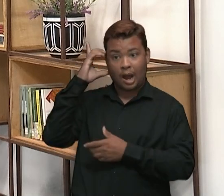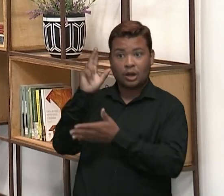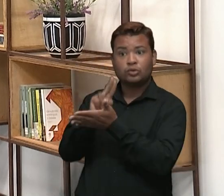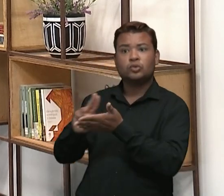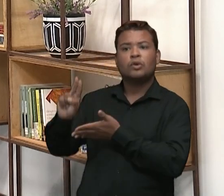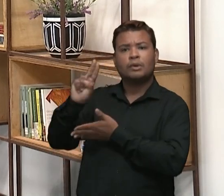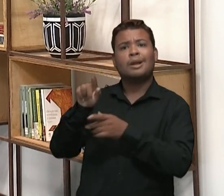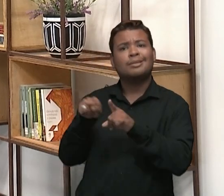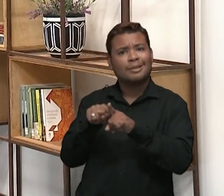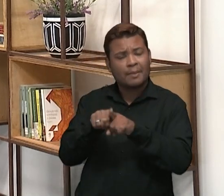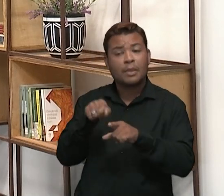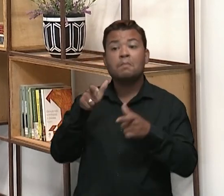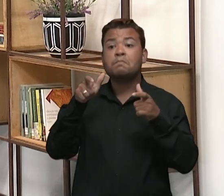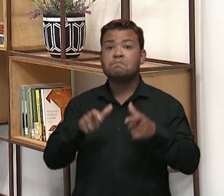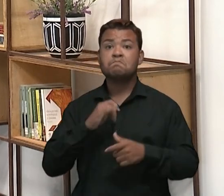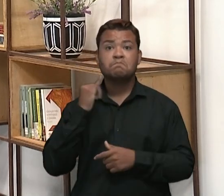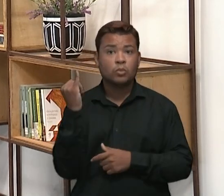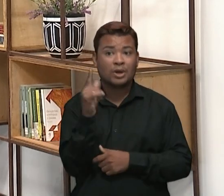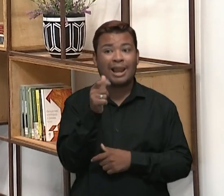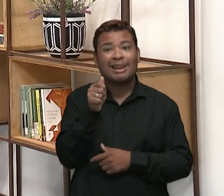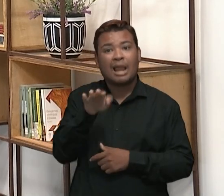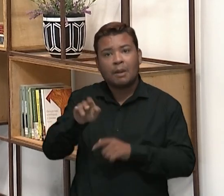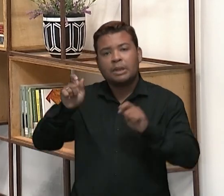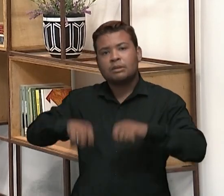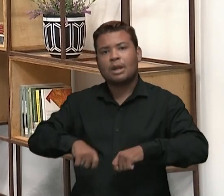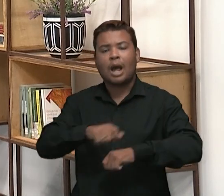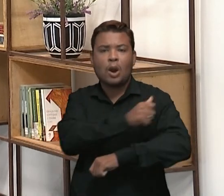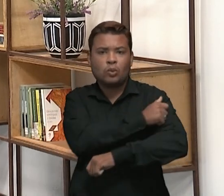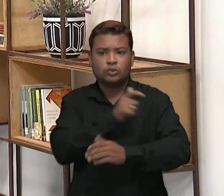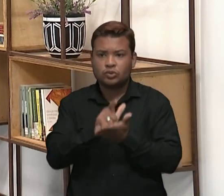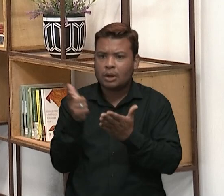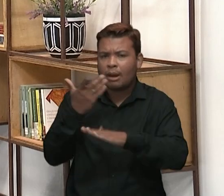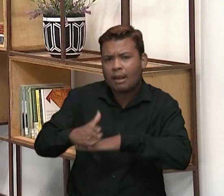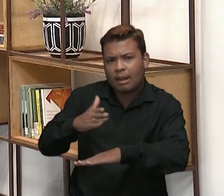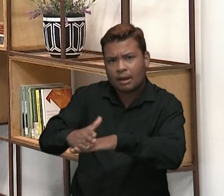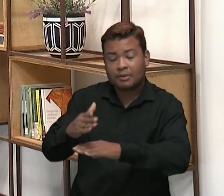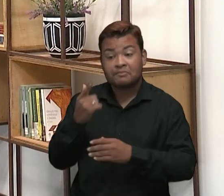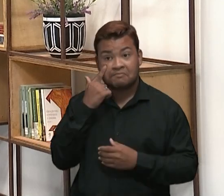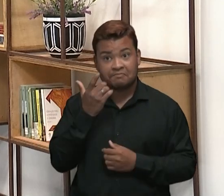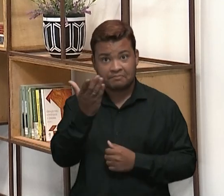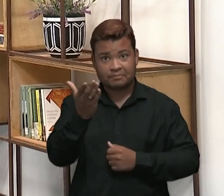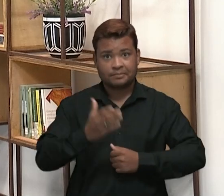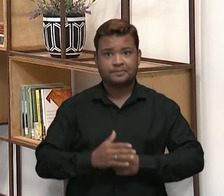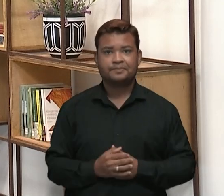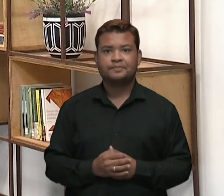importante laboratório para estudantes de jornalismo aqui da UFG.